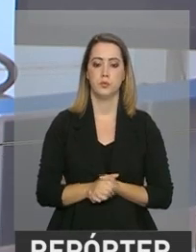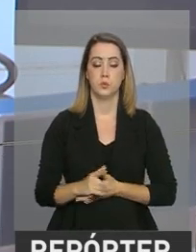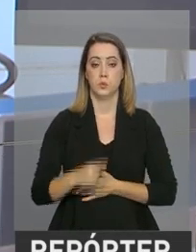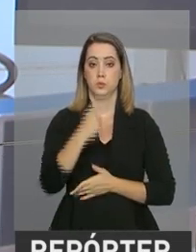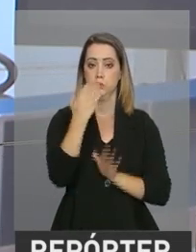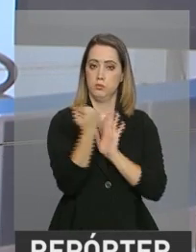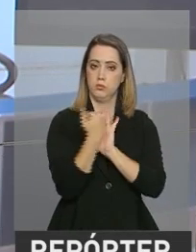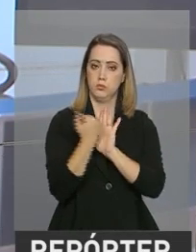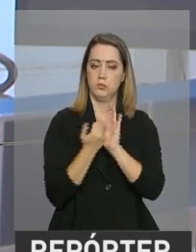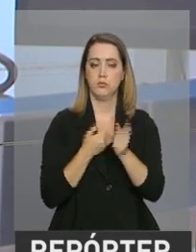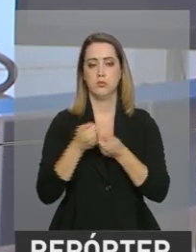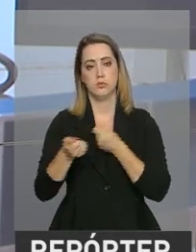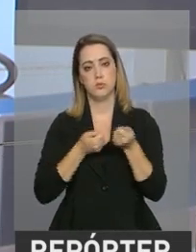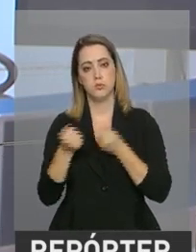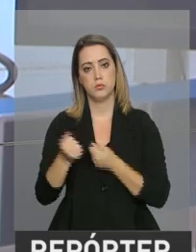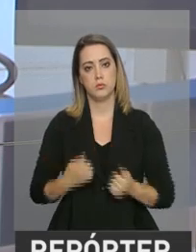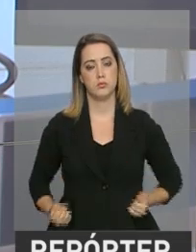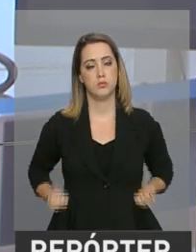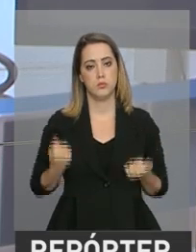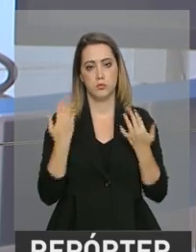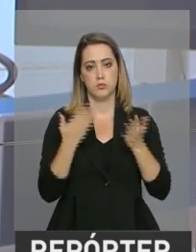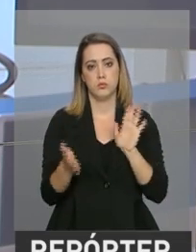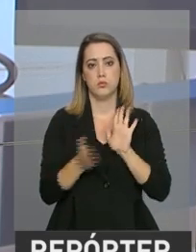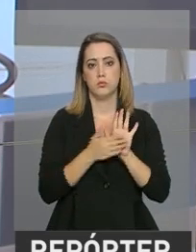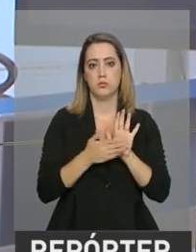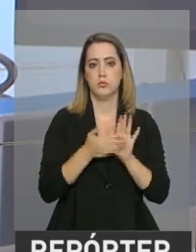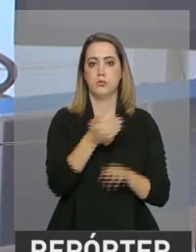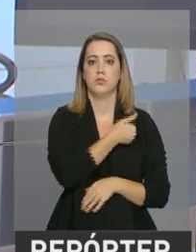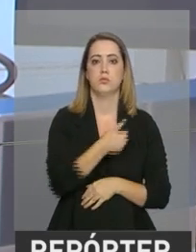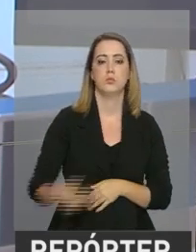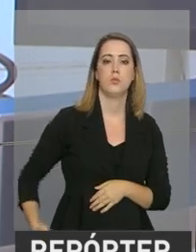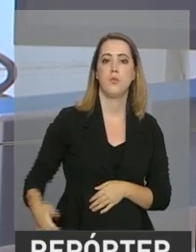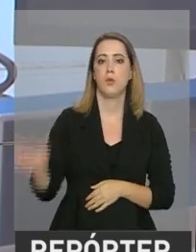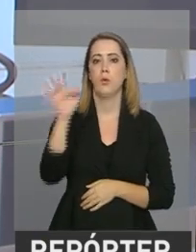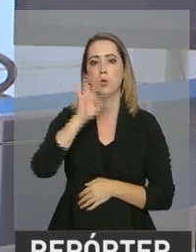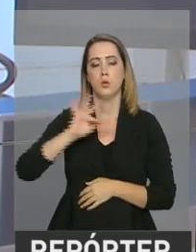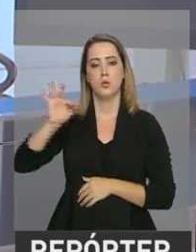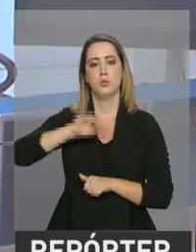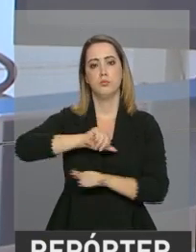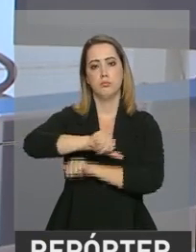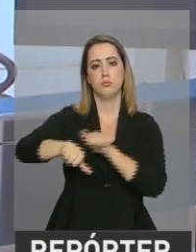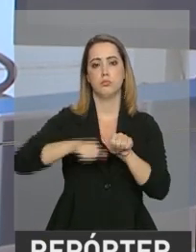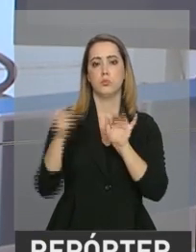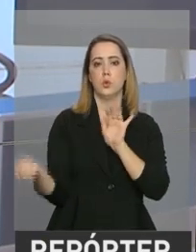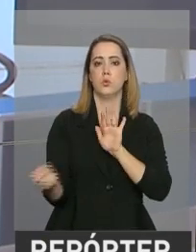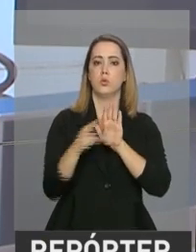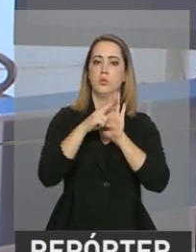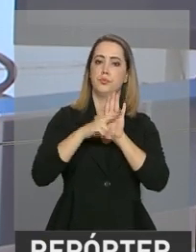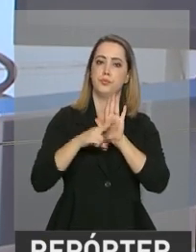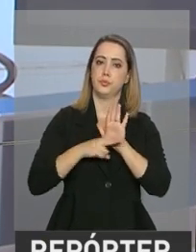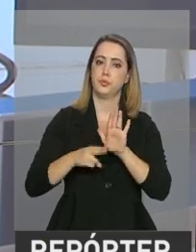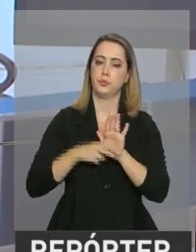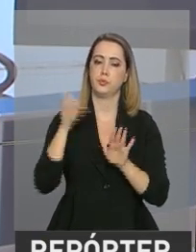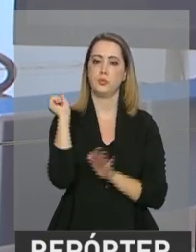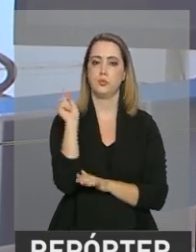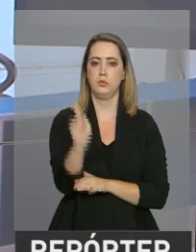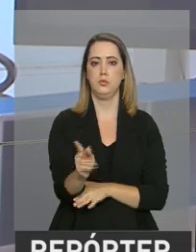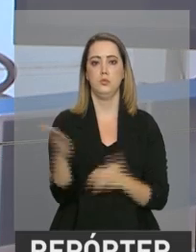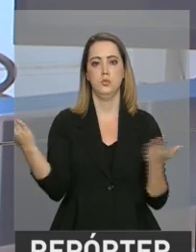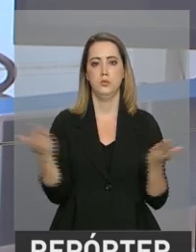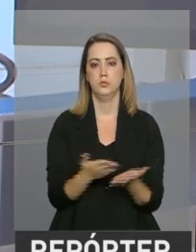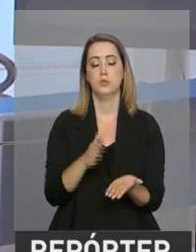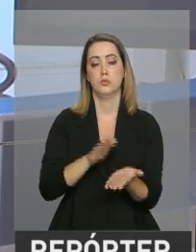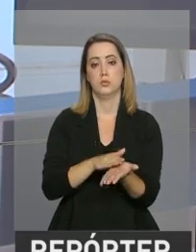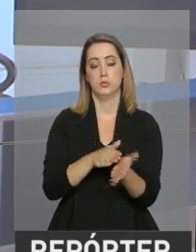das medidas de ajuste das contas públicas é a proposta do governo federal para a reforma da Previdência, que deve ser apresentada hoje a lideranças